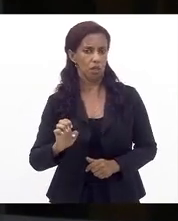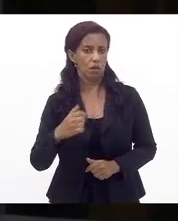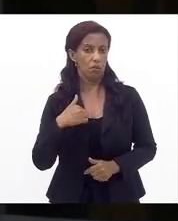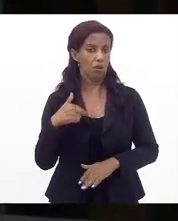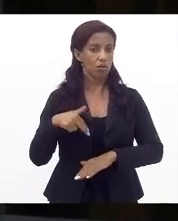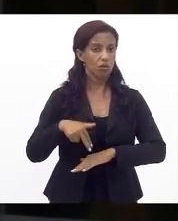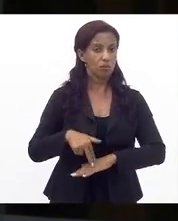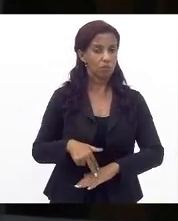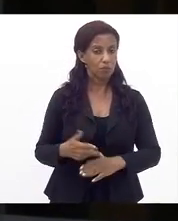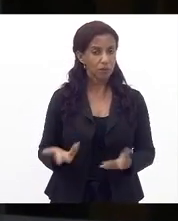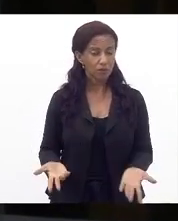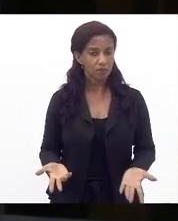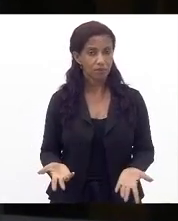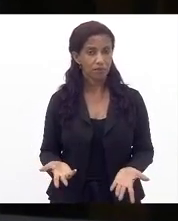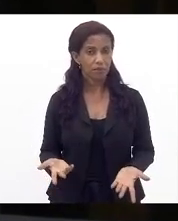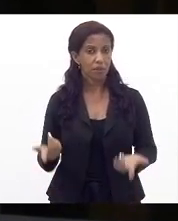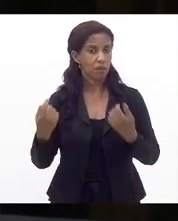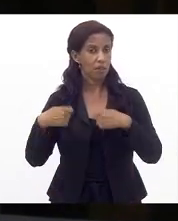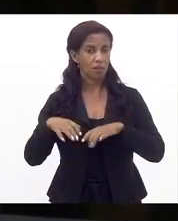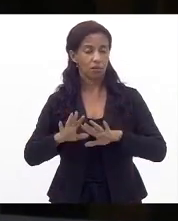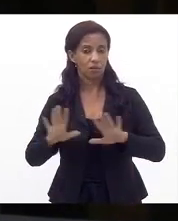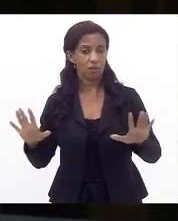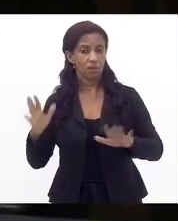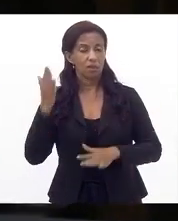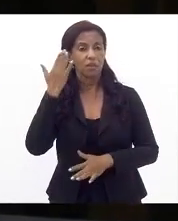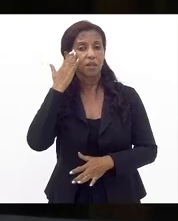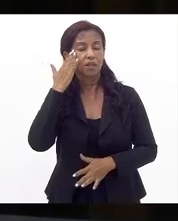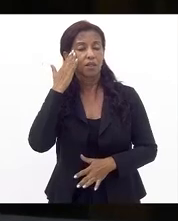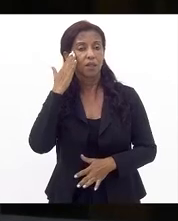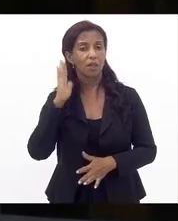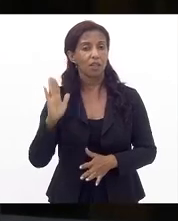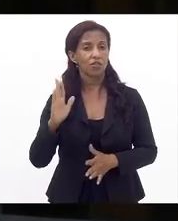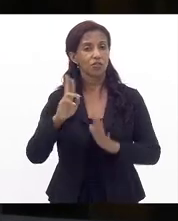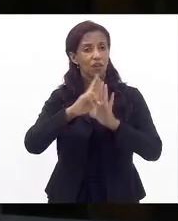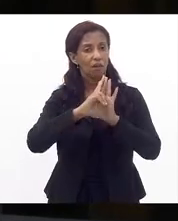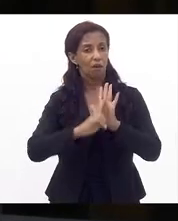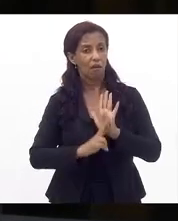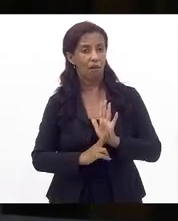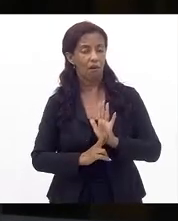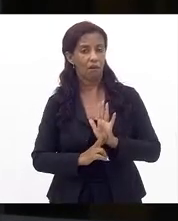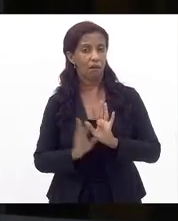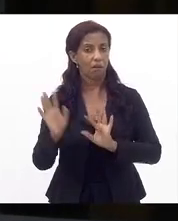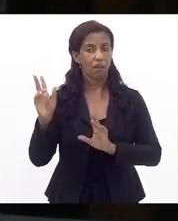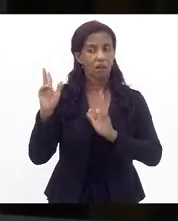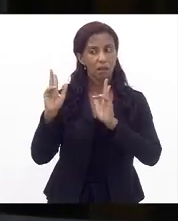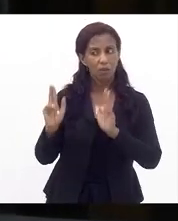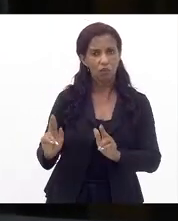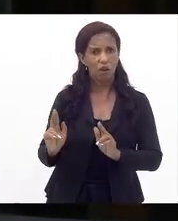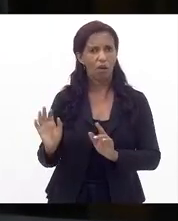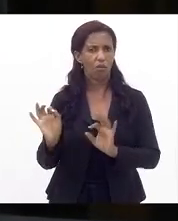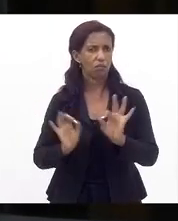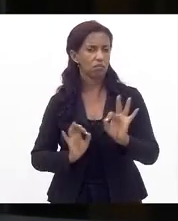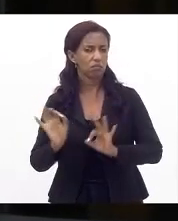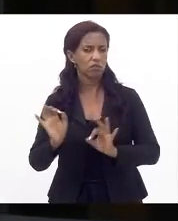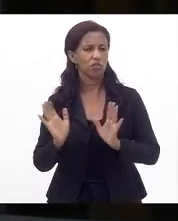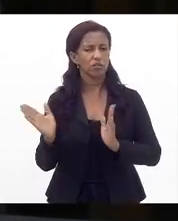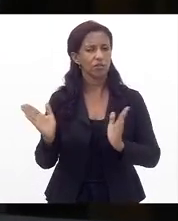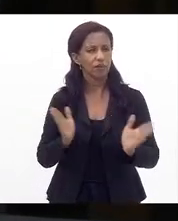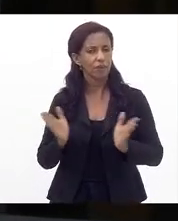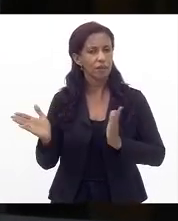temos uma posição da PG não necessariamente ele entende determinada as regras do jeito que nós estamos